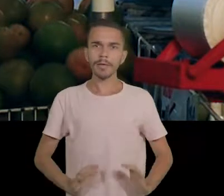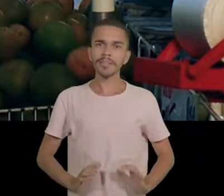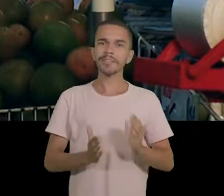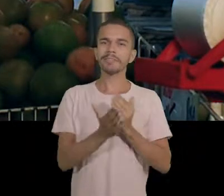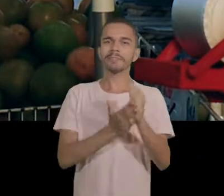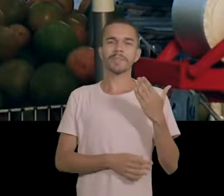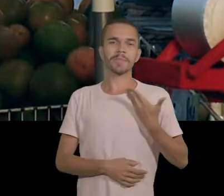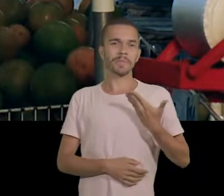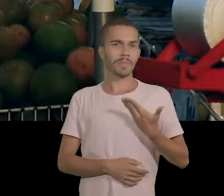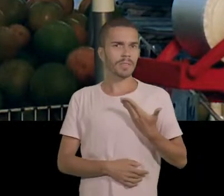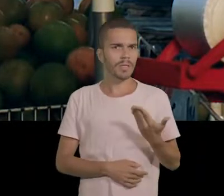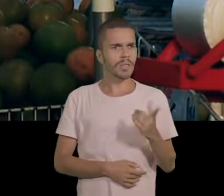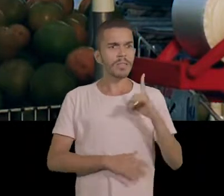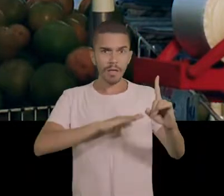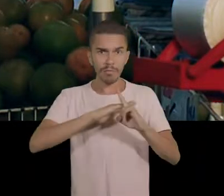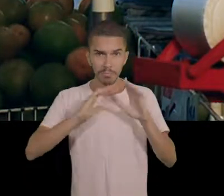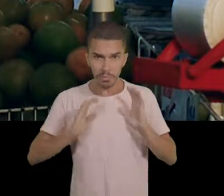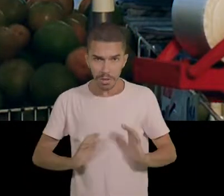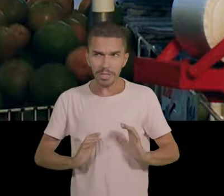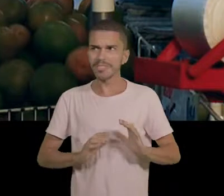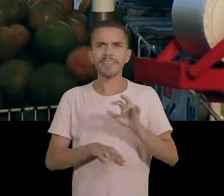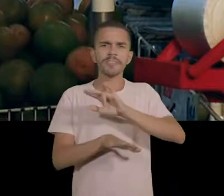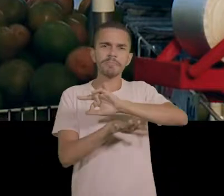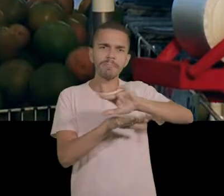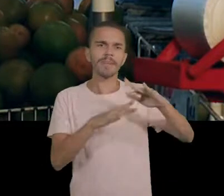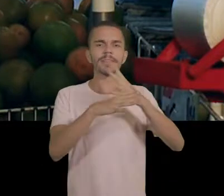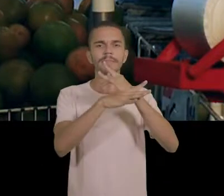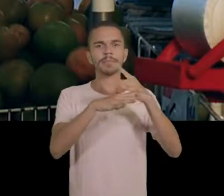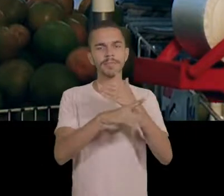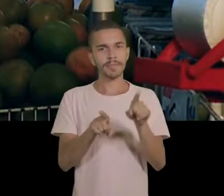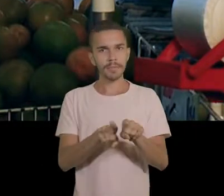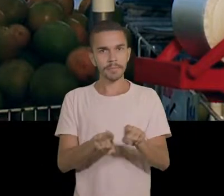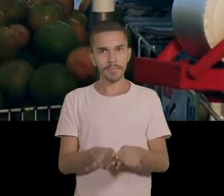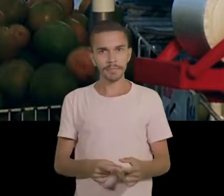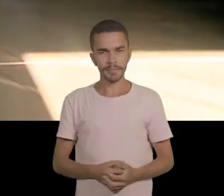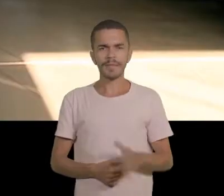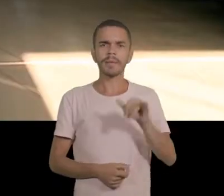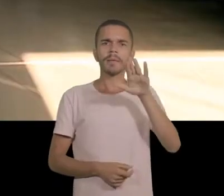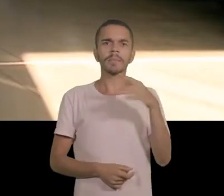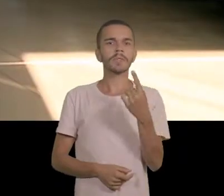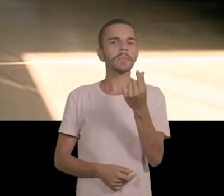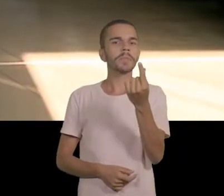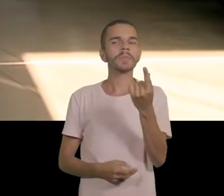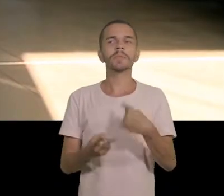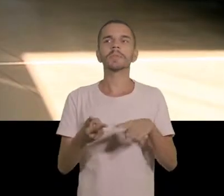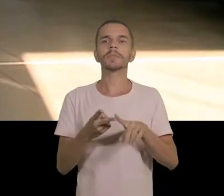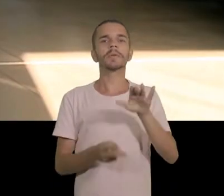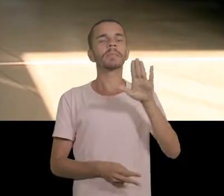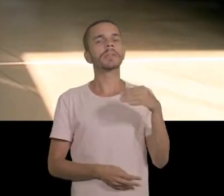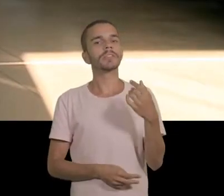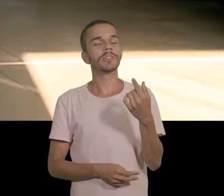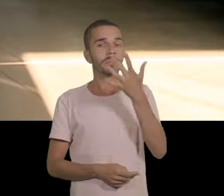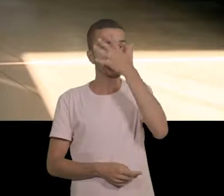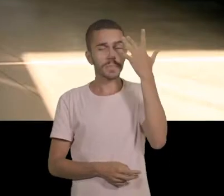muitas amizades, tivemos clientes de toda a região, assim, não só de Palotina, de vários estados. Traz mais pessoas,